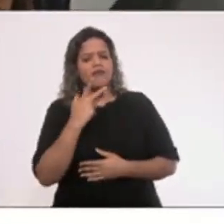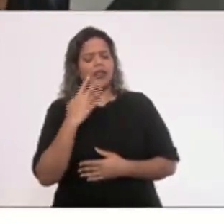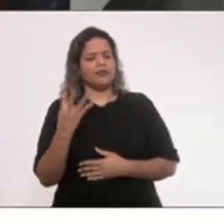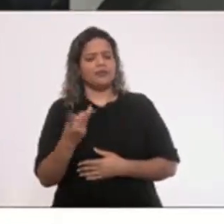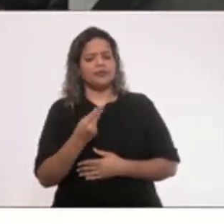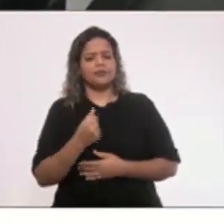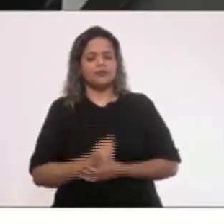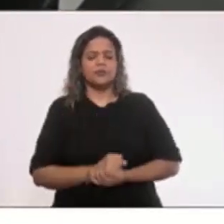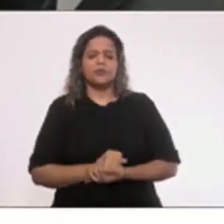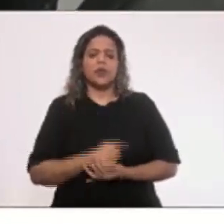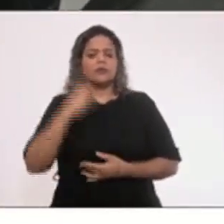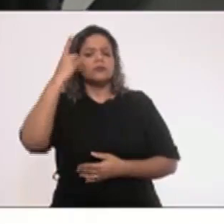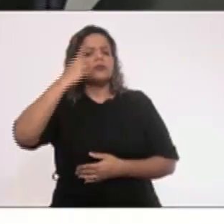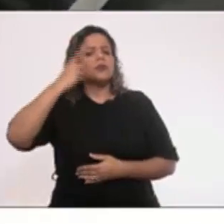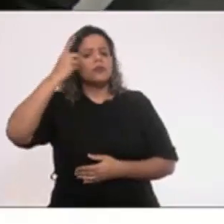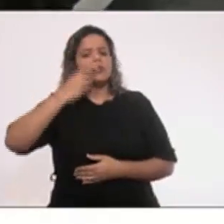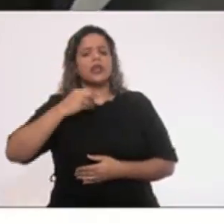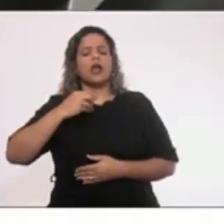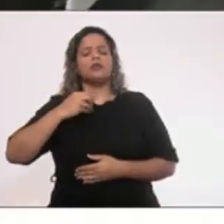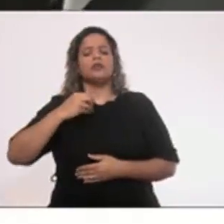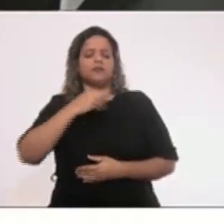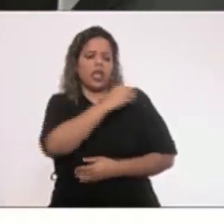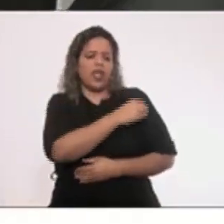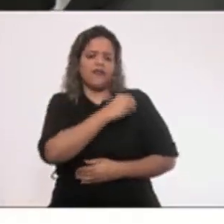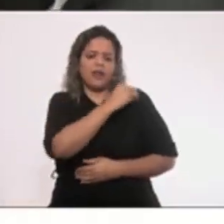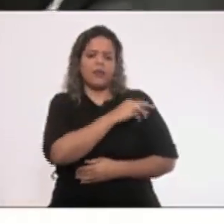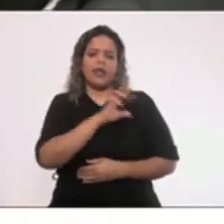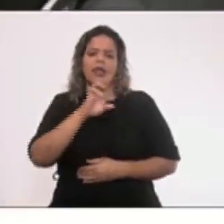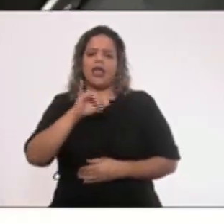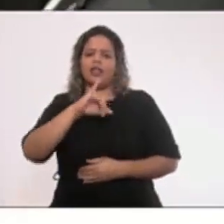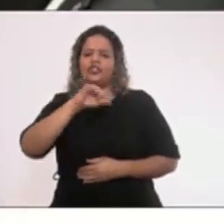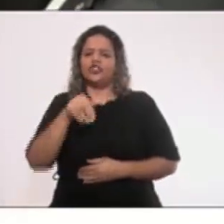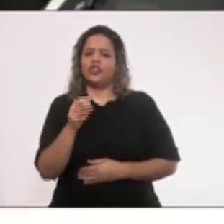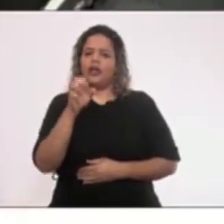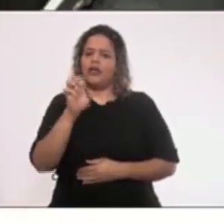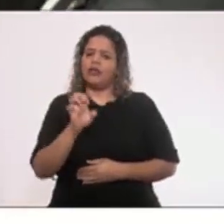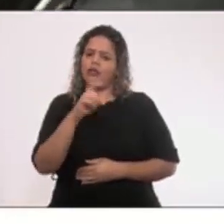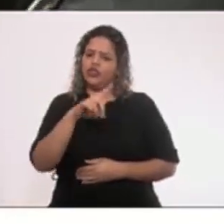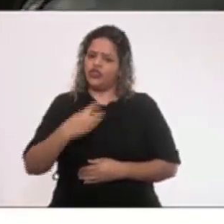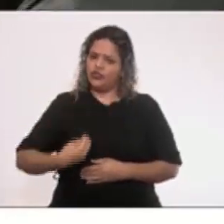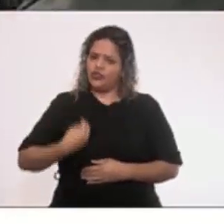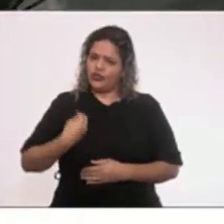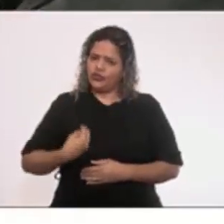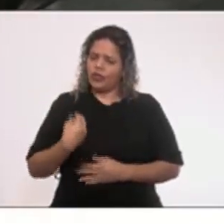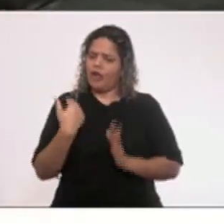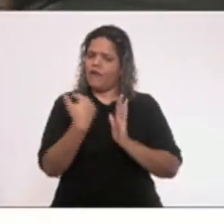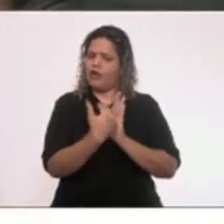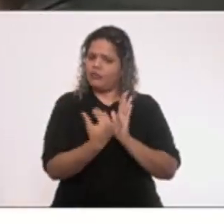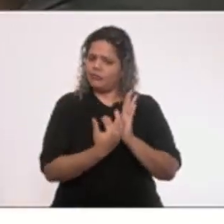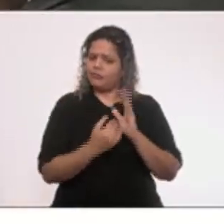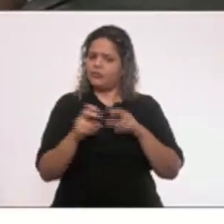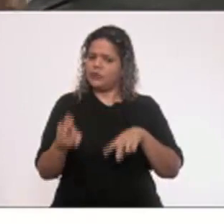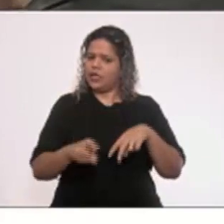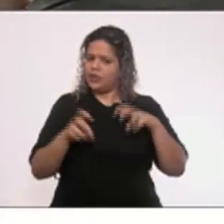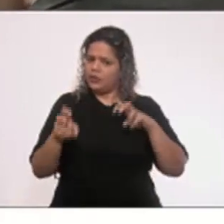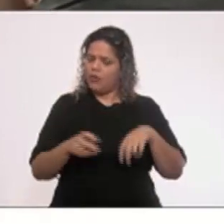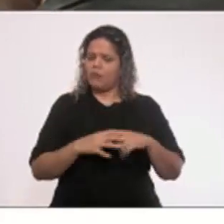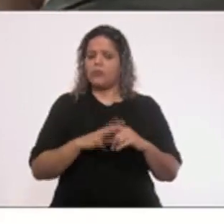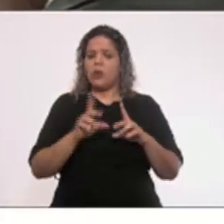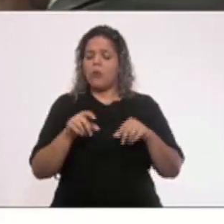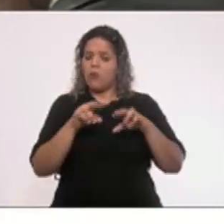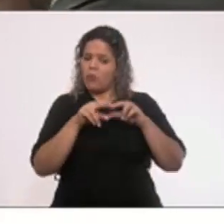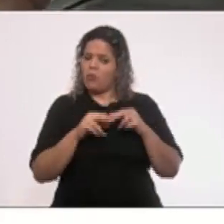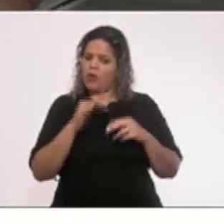nobre, a deputada enfermeira Rejane, que se encontra em deslocamento, estava em agenda no interior, por essa razão